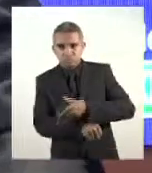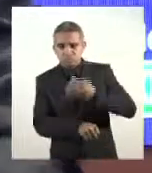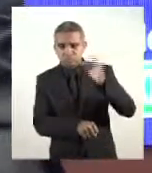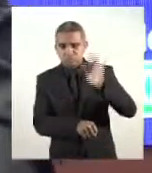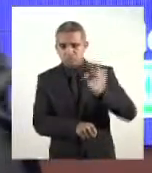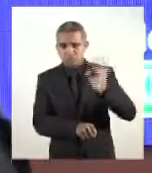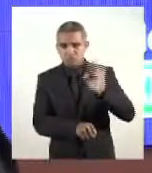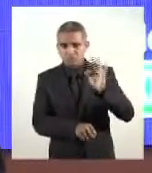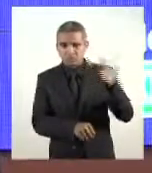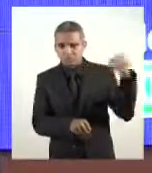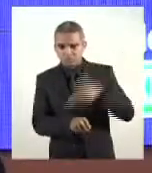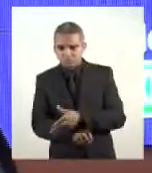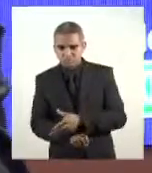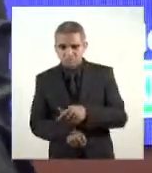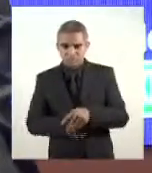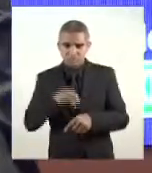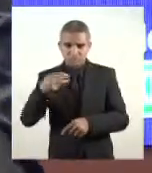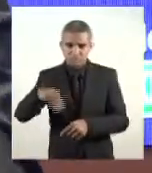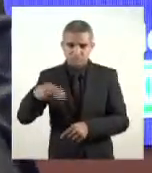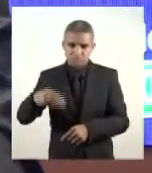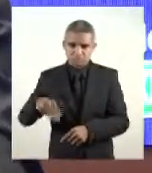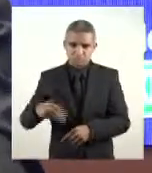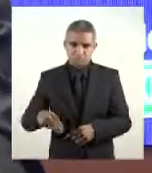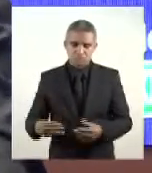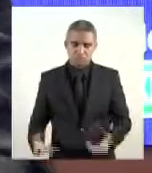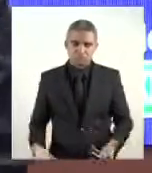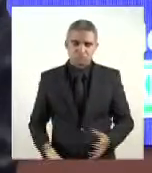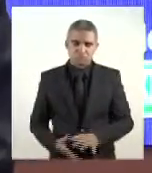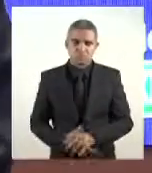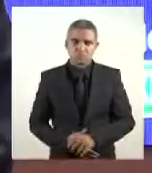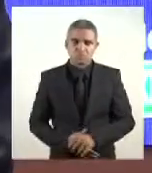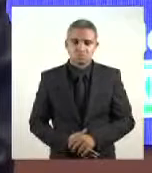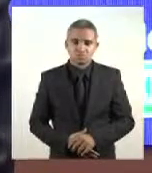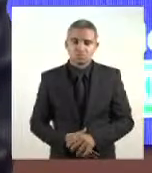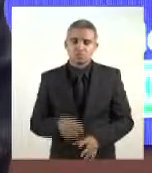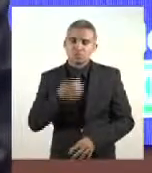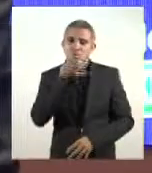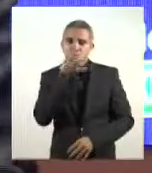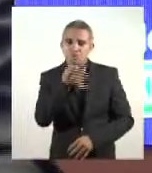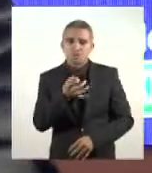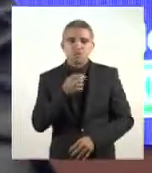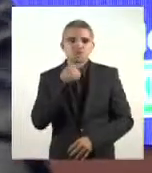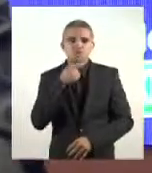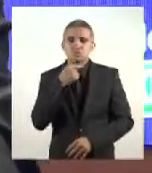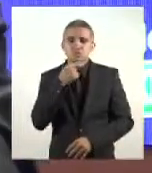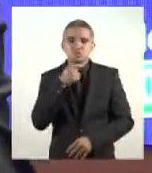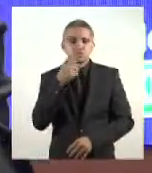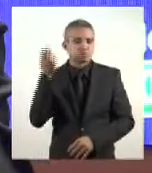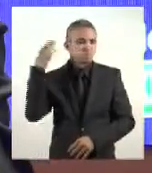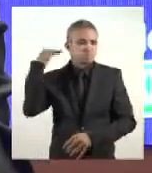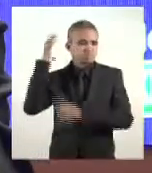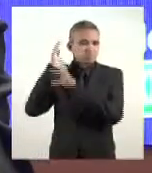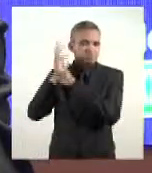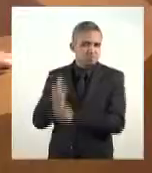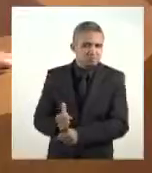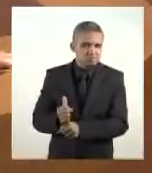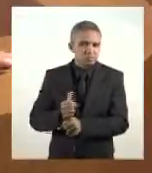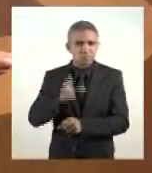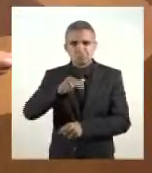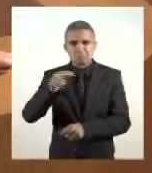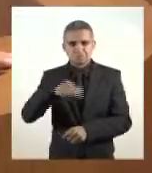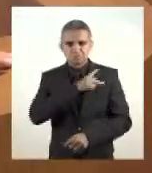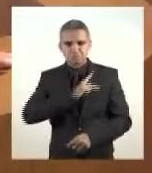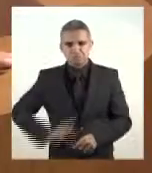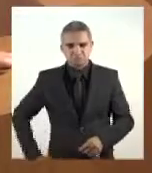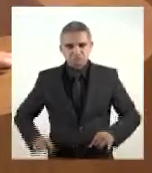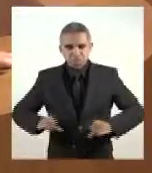exemplo, deputado Levi, que talvez nenhum presidente da República esteja enfrentando o que a presidente Dilma está enfrentando, mas os